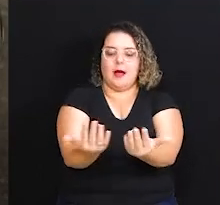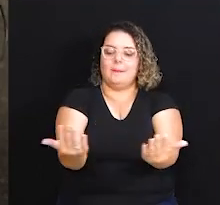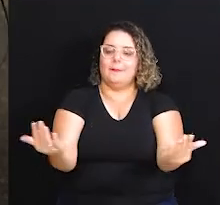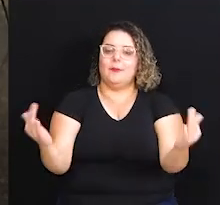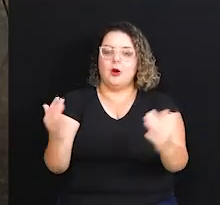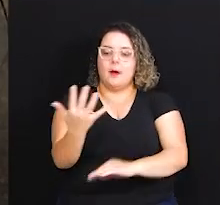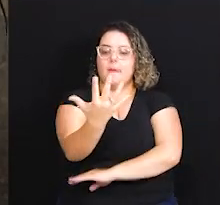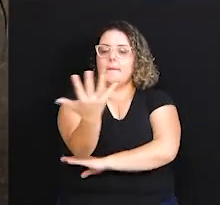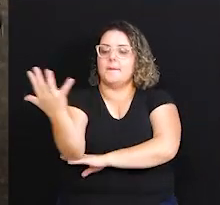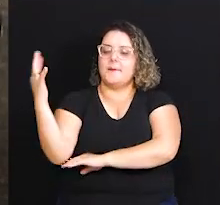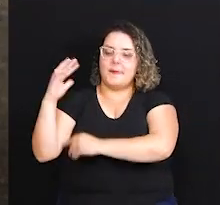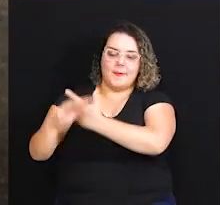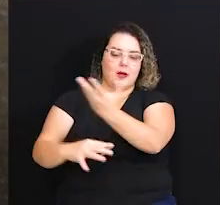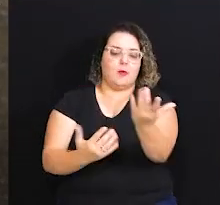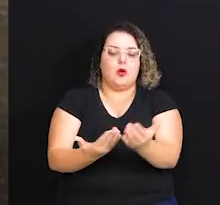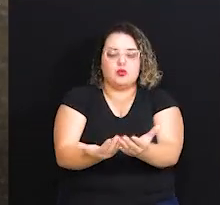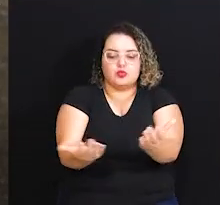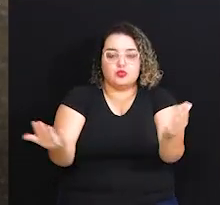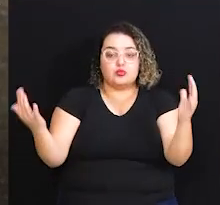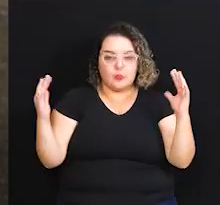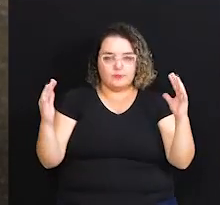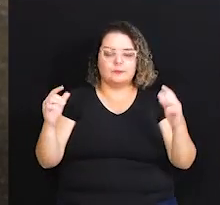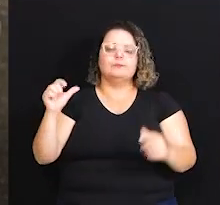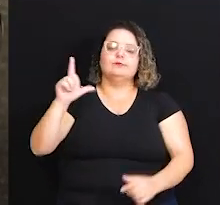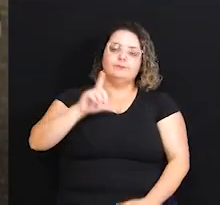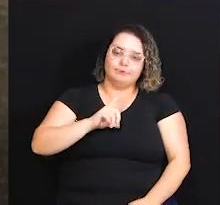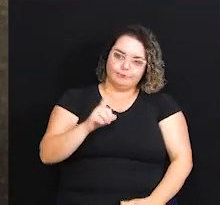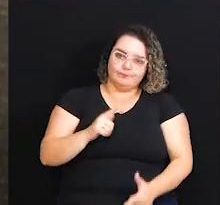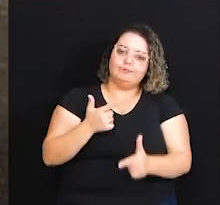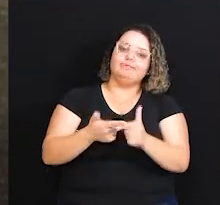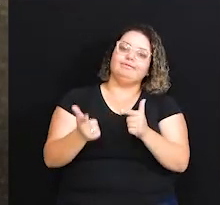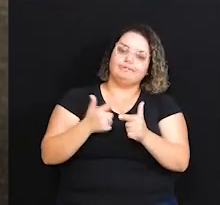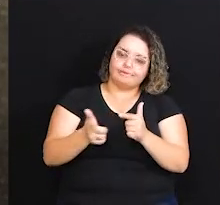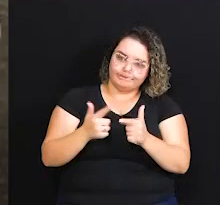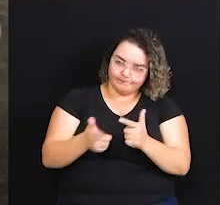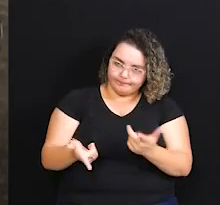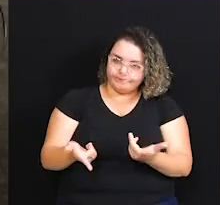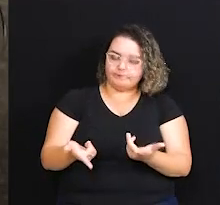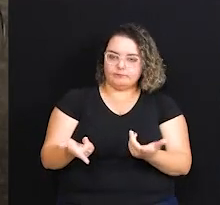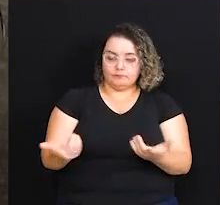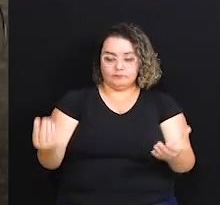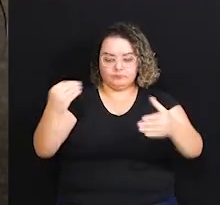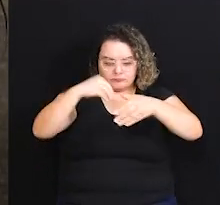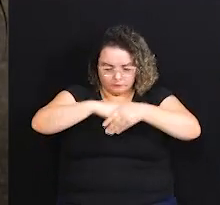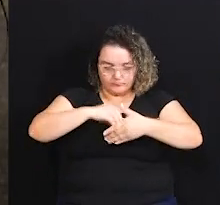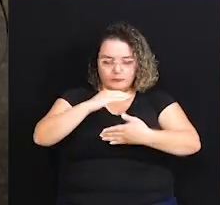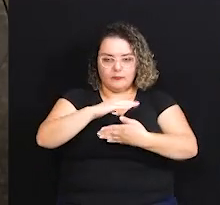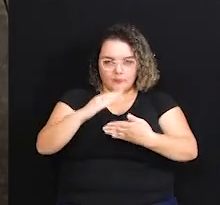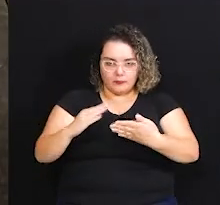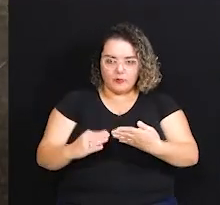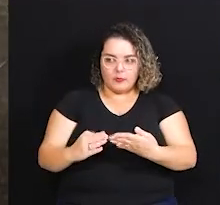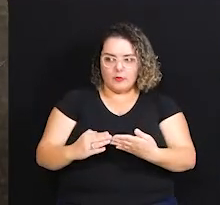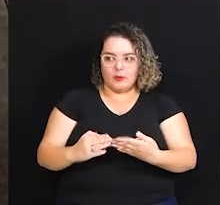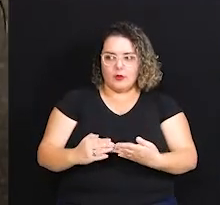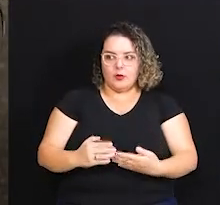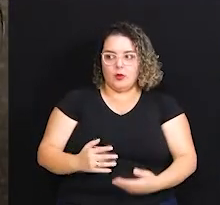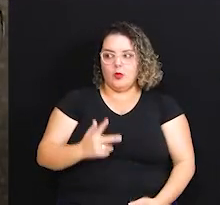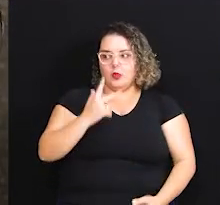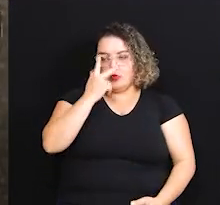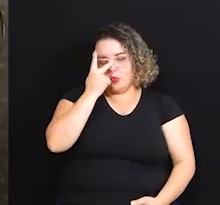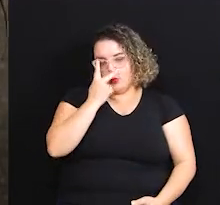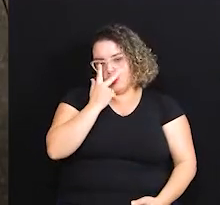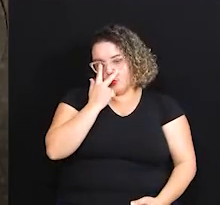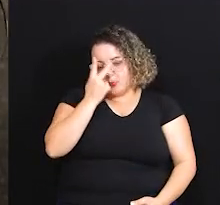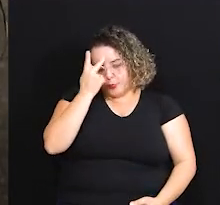essa borda ela sempre ocasiona algum problema para essa mata. Ou o próprio aparecimento de